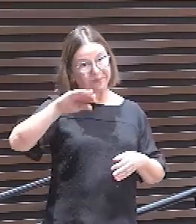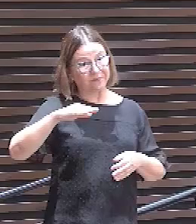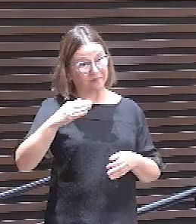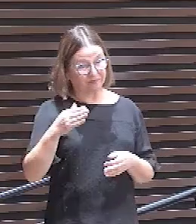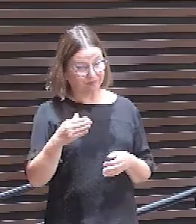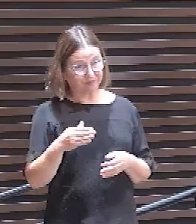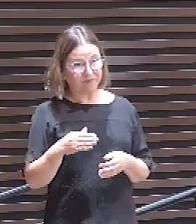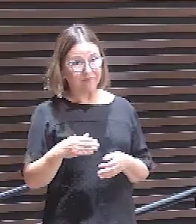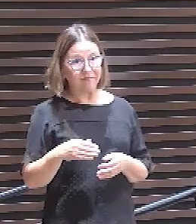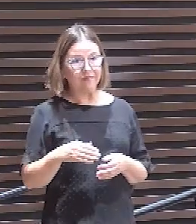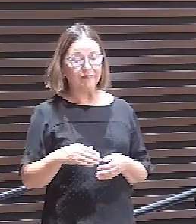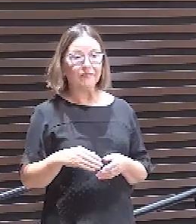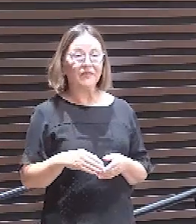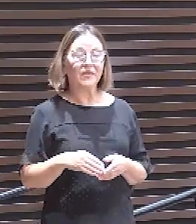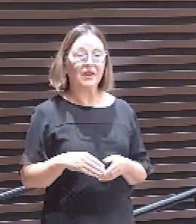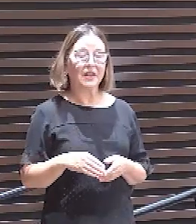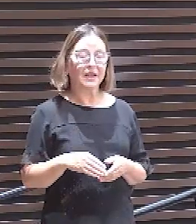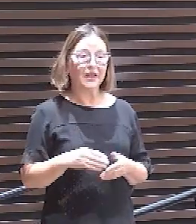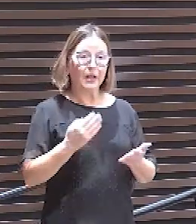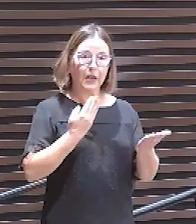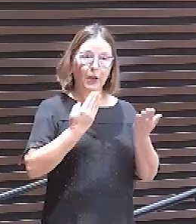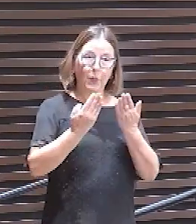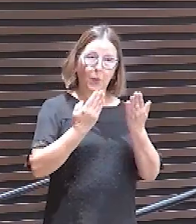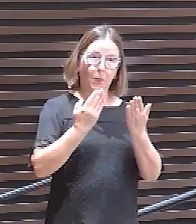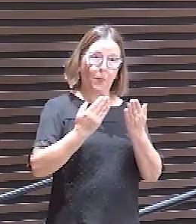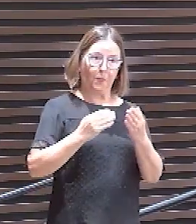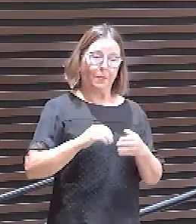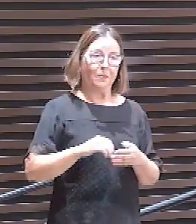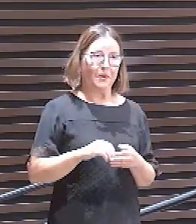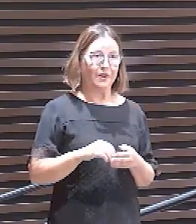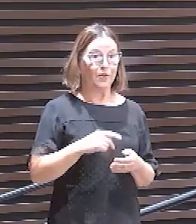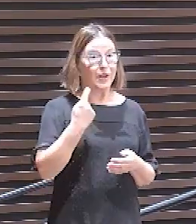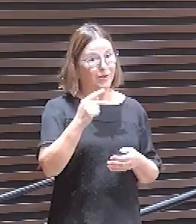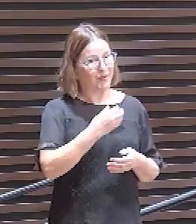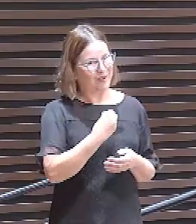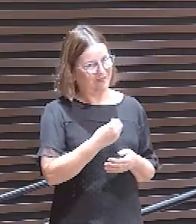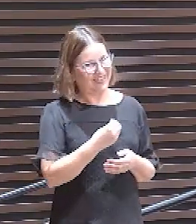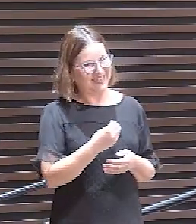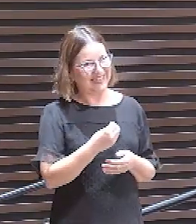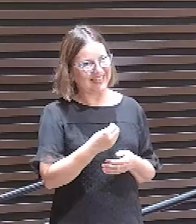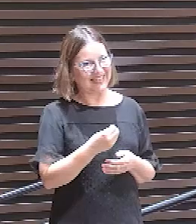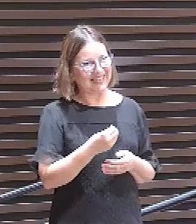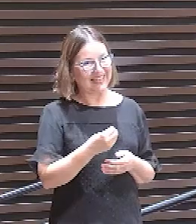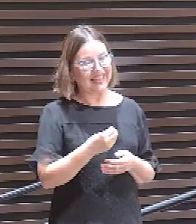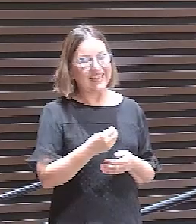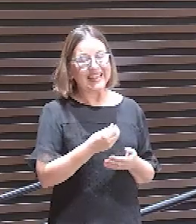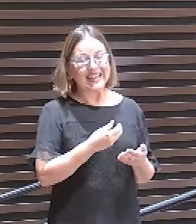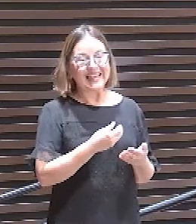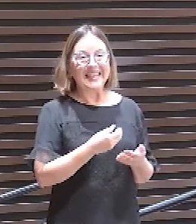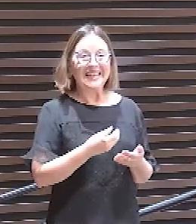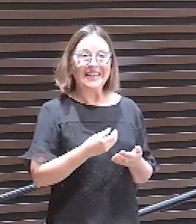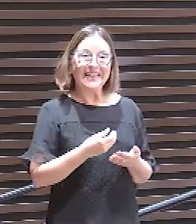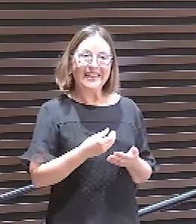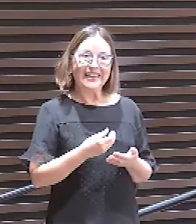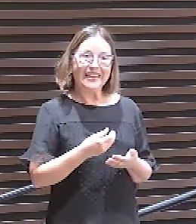vaidade, a sua glória terrena e o levou a entregar a sua vida a Cristo.